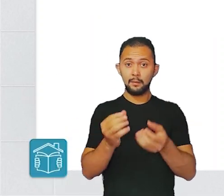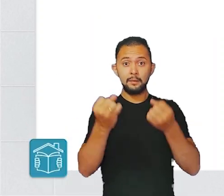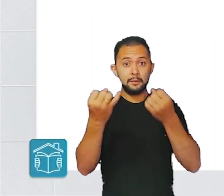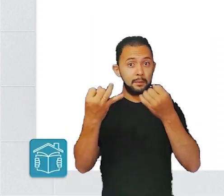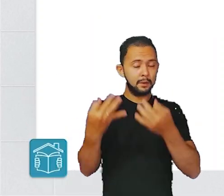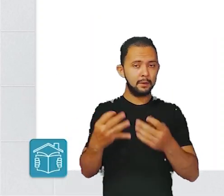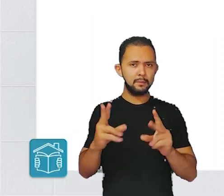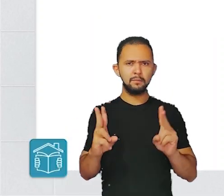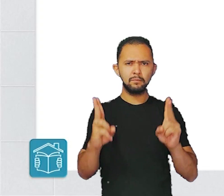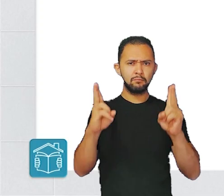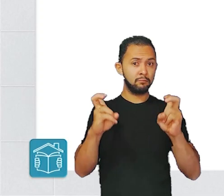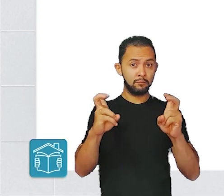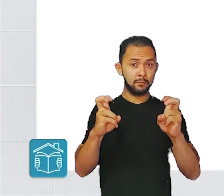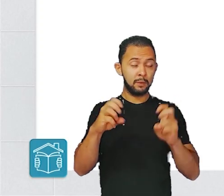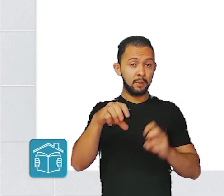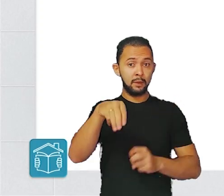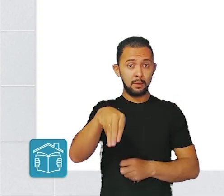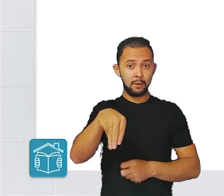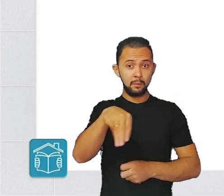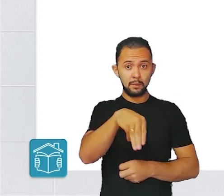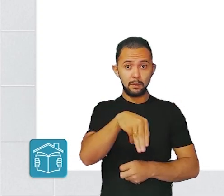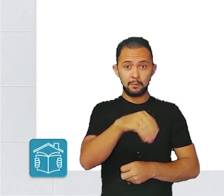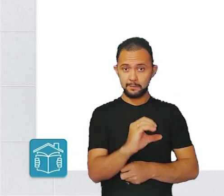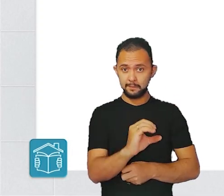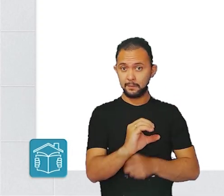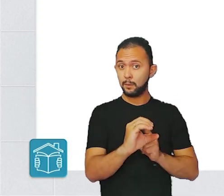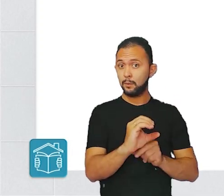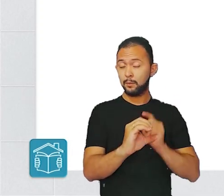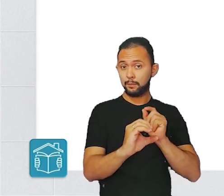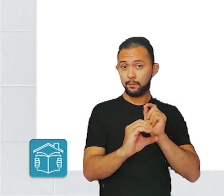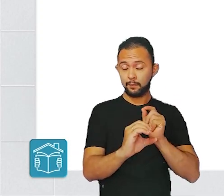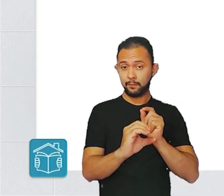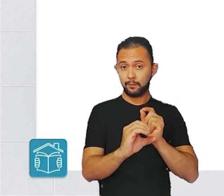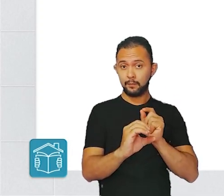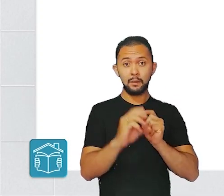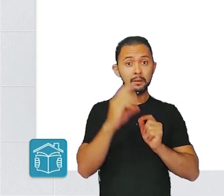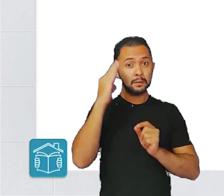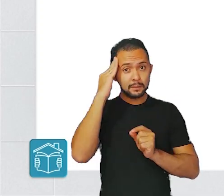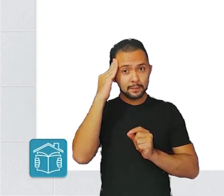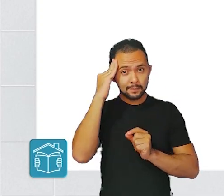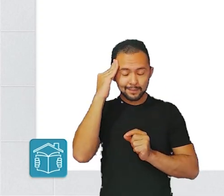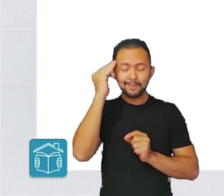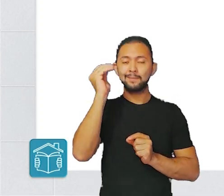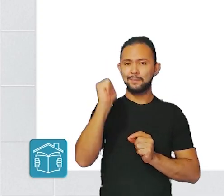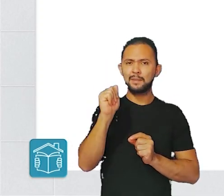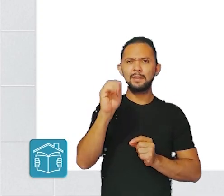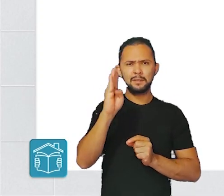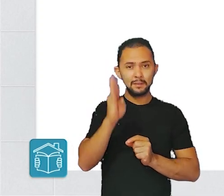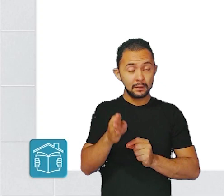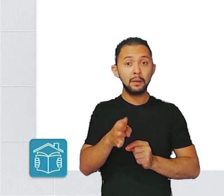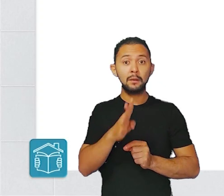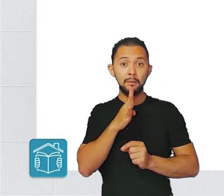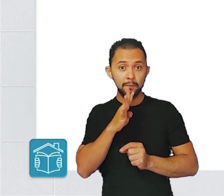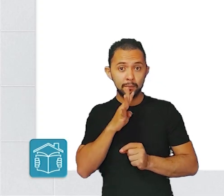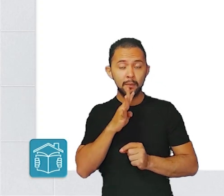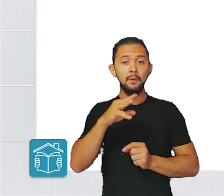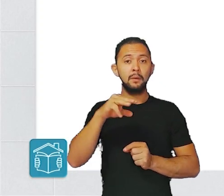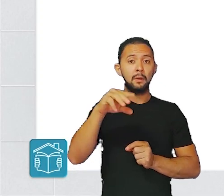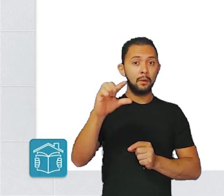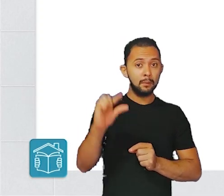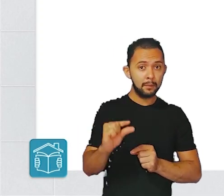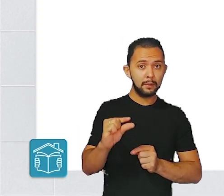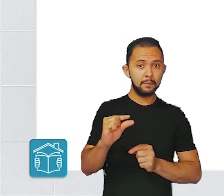falar sobre o MMC, que é, eu tenho certeza que vocês já ouviram isso aqui, é muito famoso o MMC, que é o